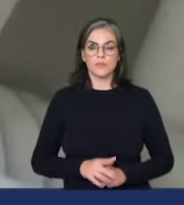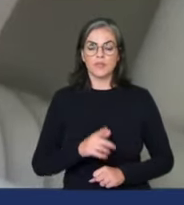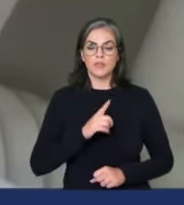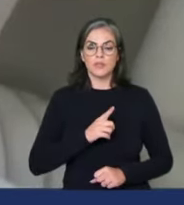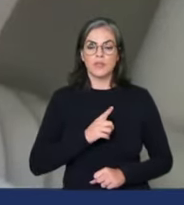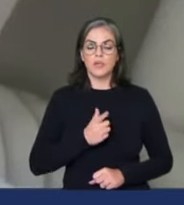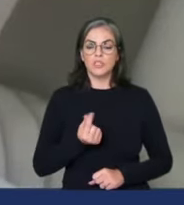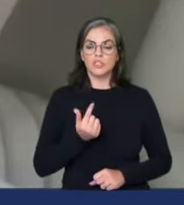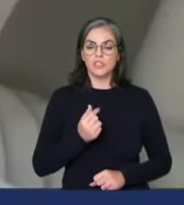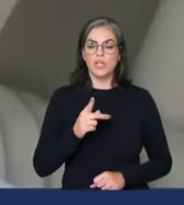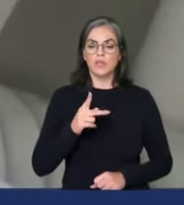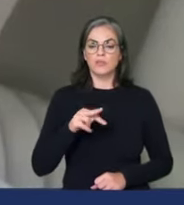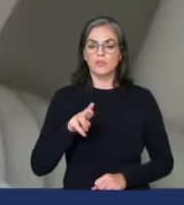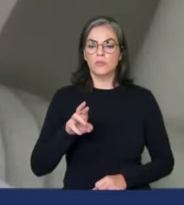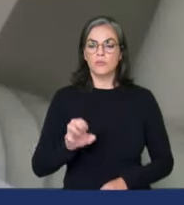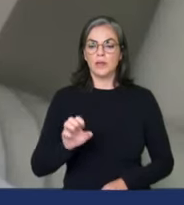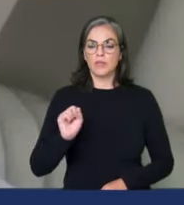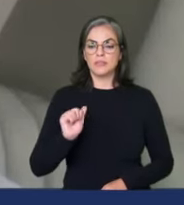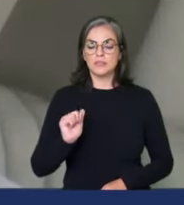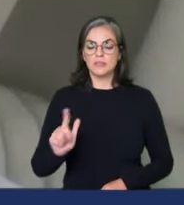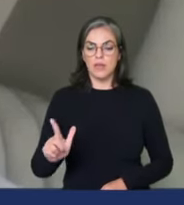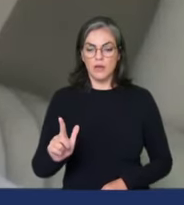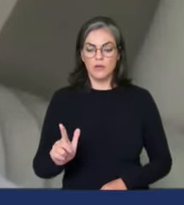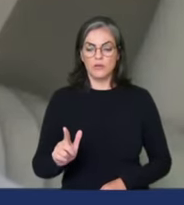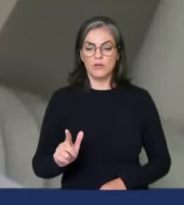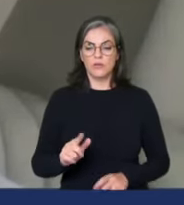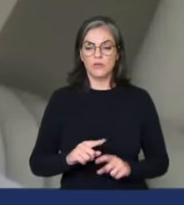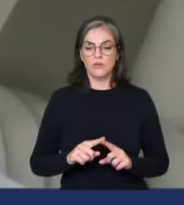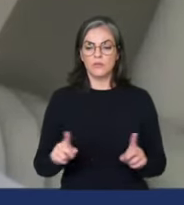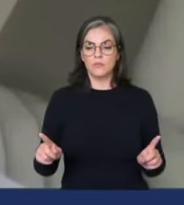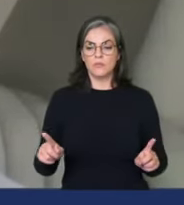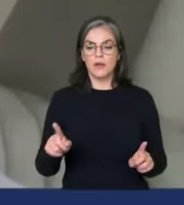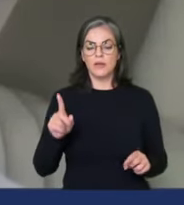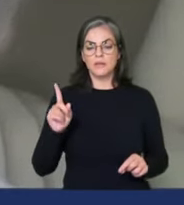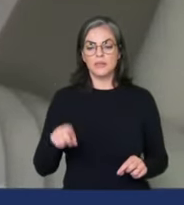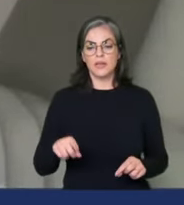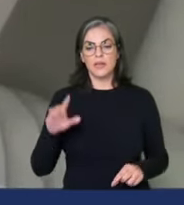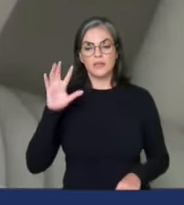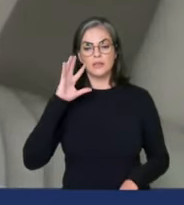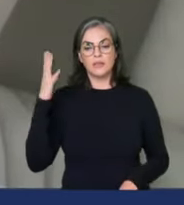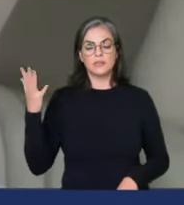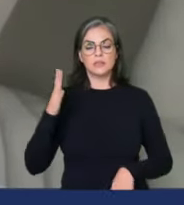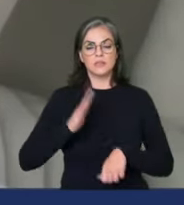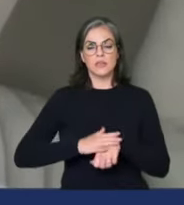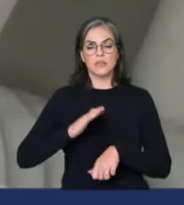pré-sal e é por decisão do chefe do Poder Executivo.